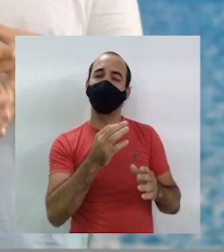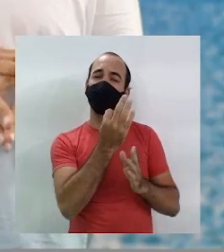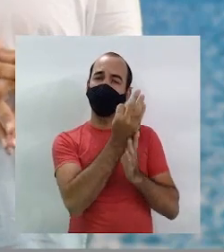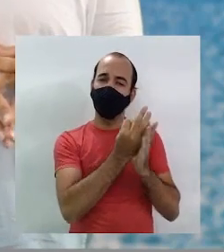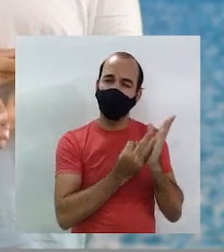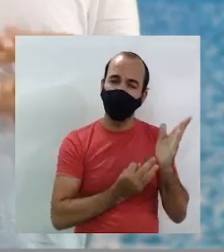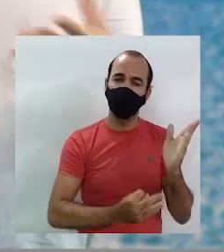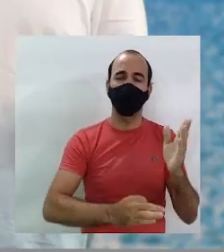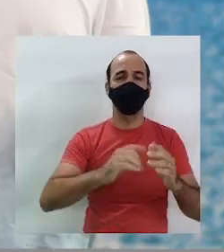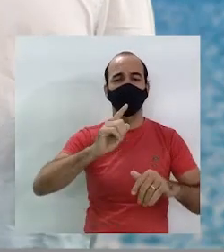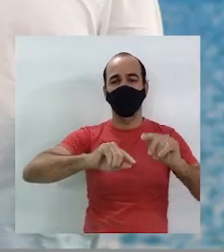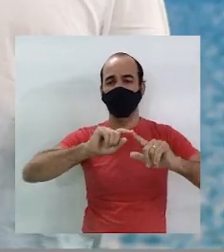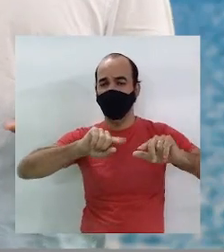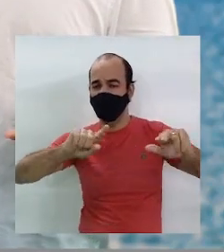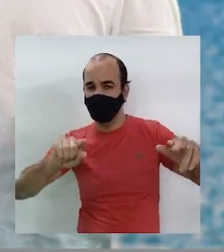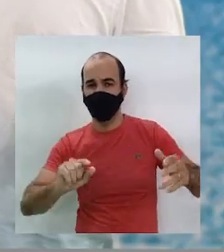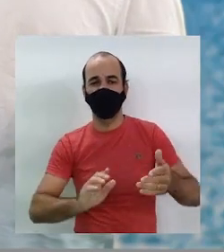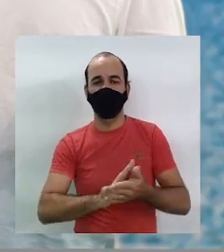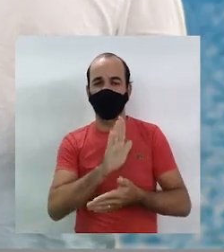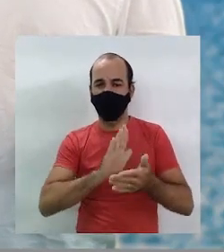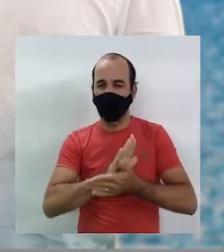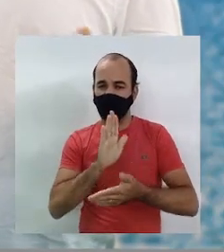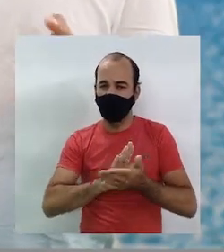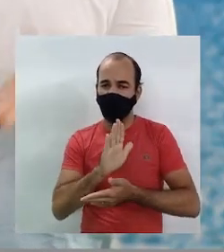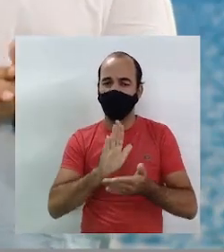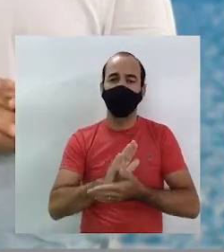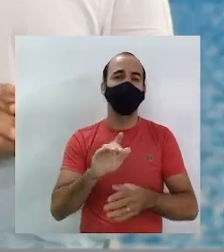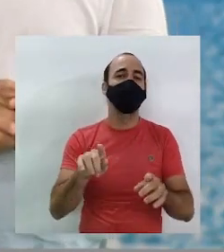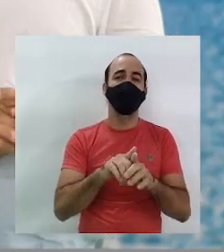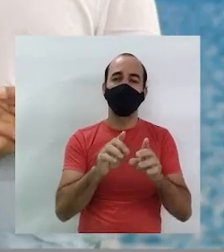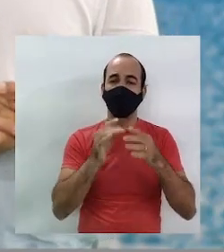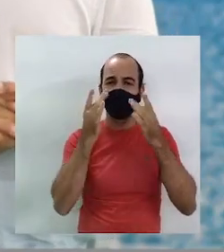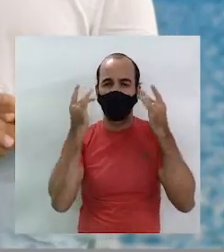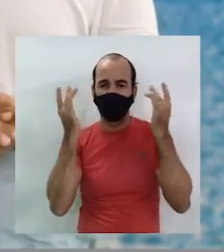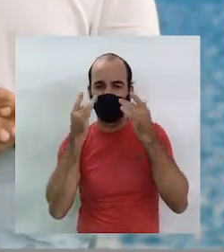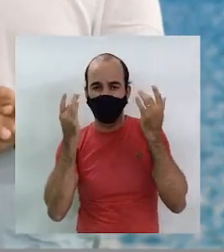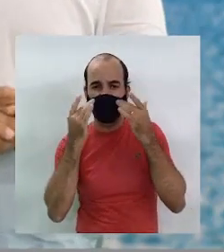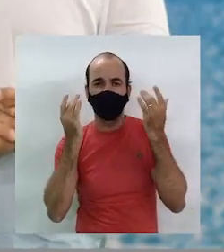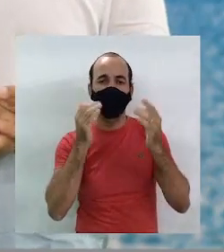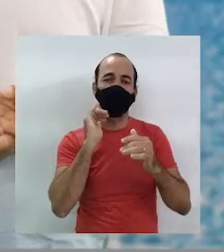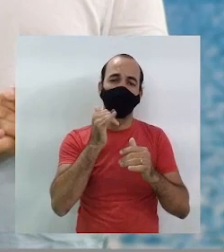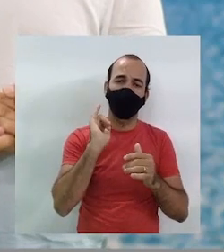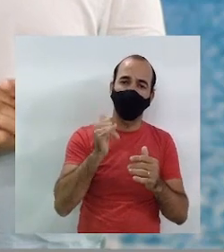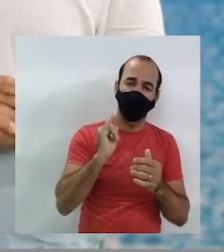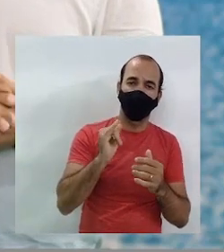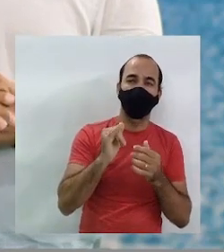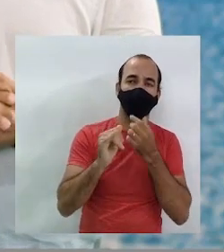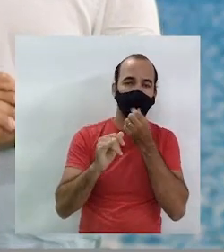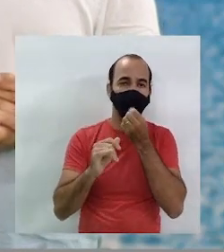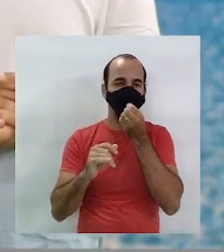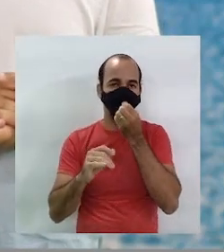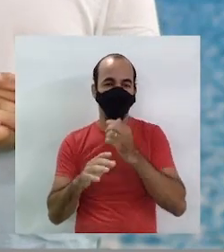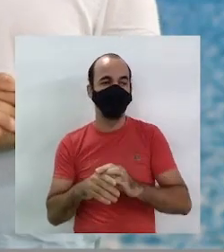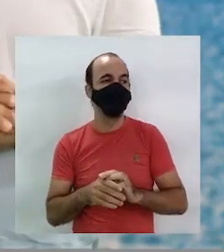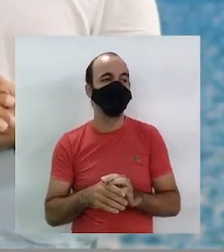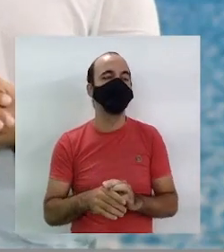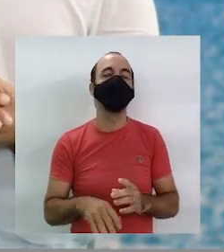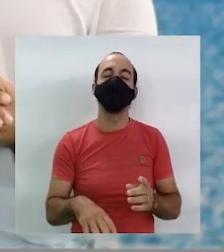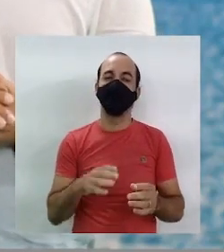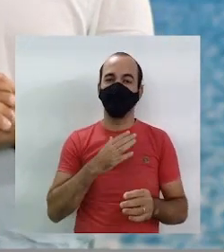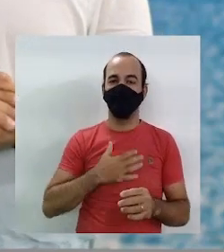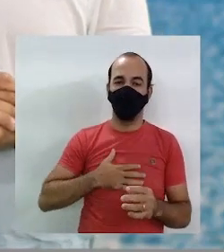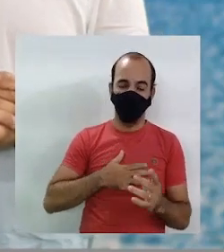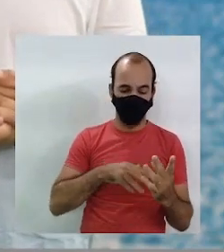textos, principalmente o Auto da Compadecida, né? Acho que... eu gosto de destacar o Ariano Suassuna, porque o nosso